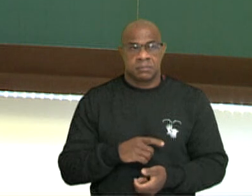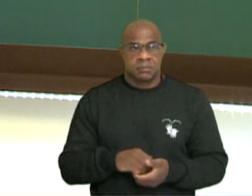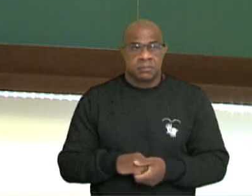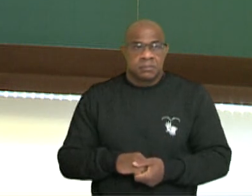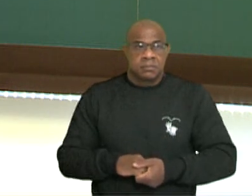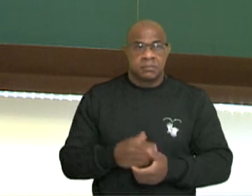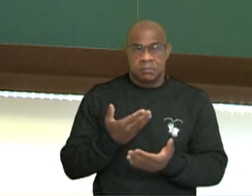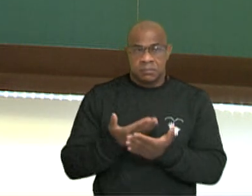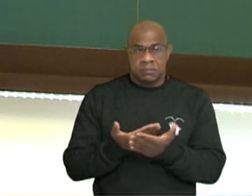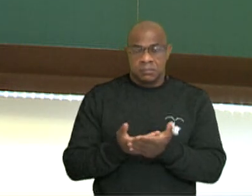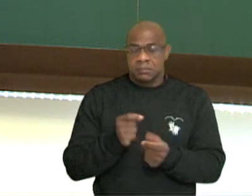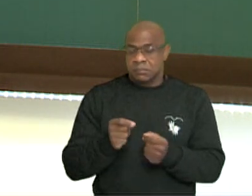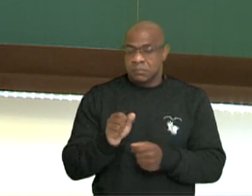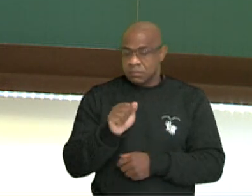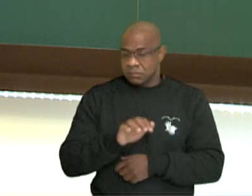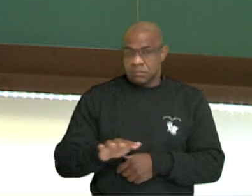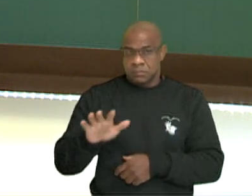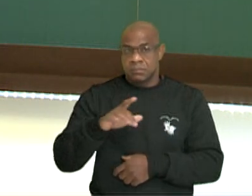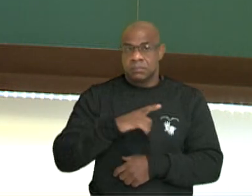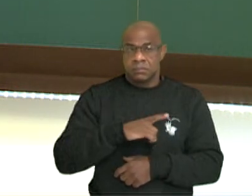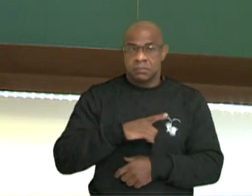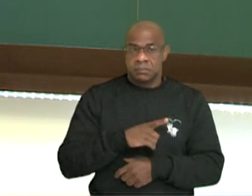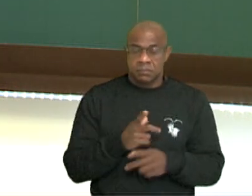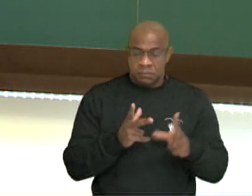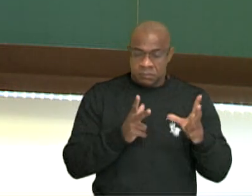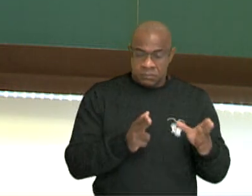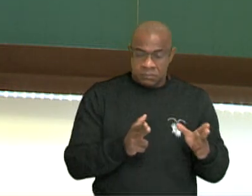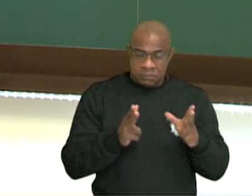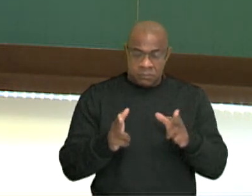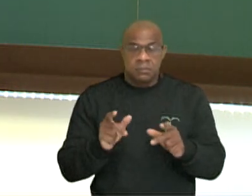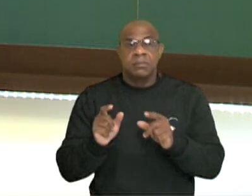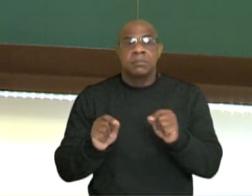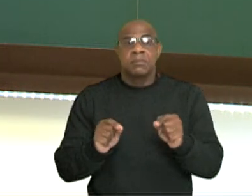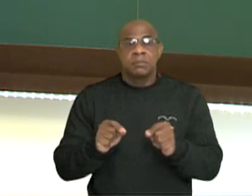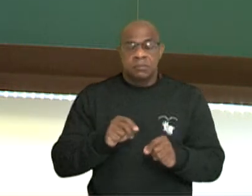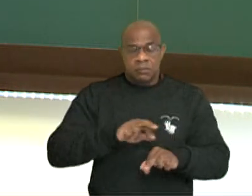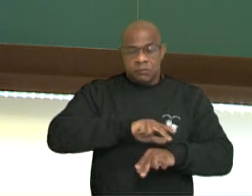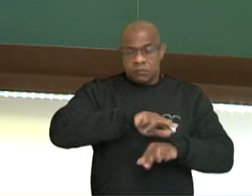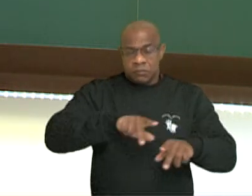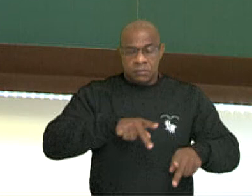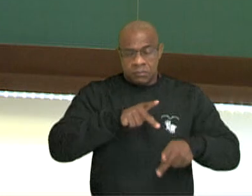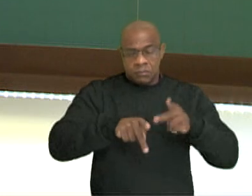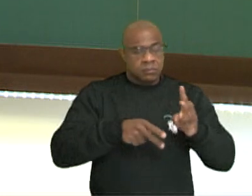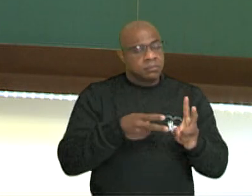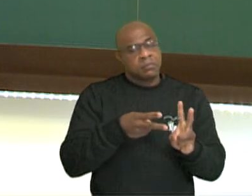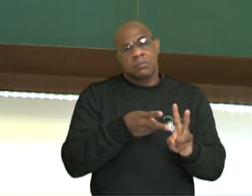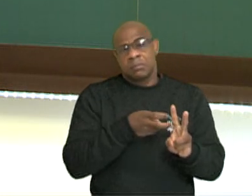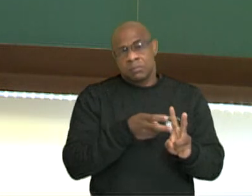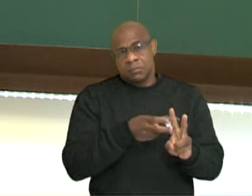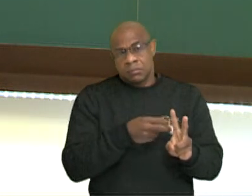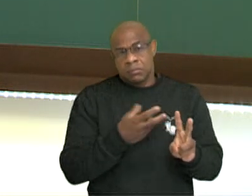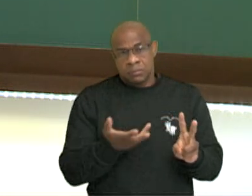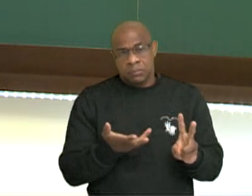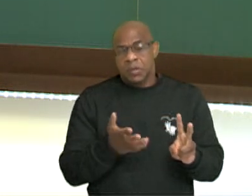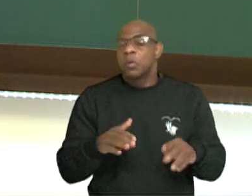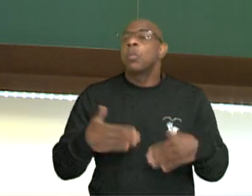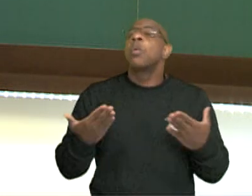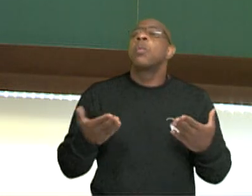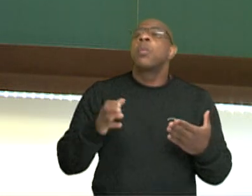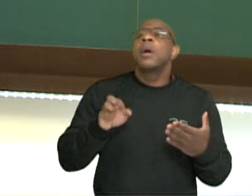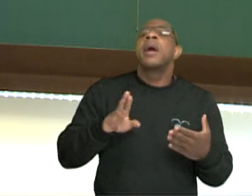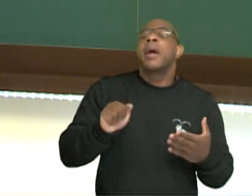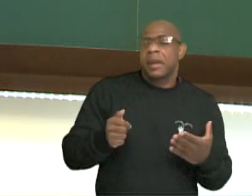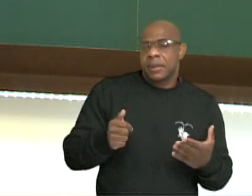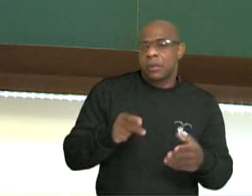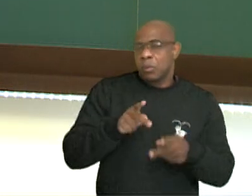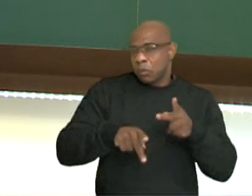de modo geral, havia uma semelhança entre vários povos indígenas do Brasil. Qual era? Daqui